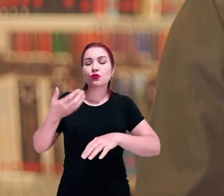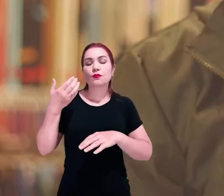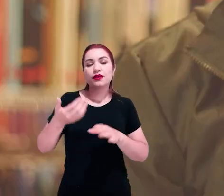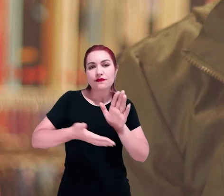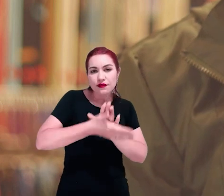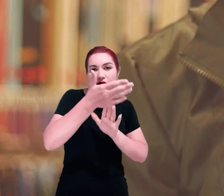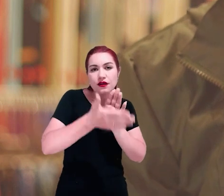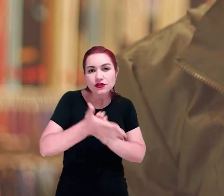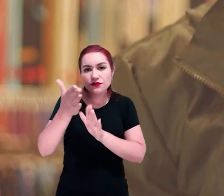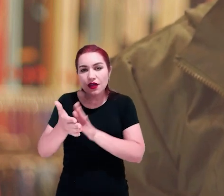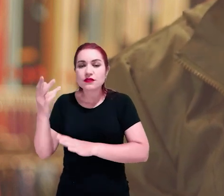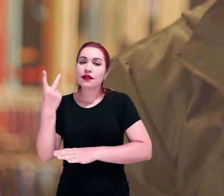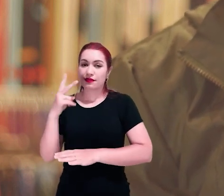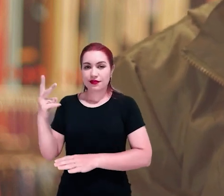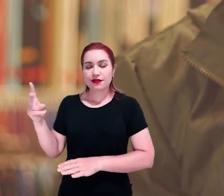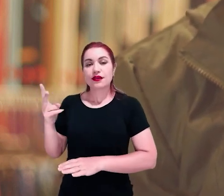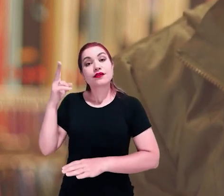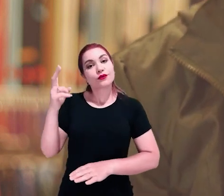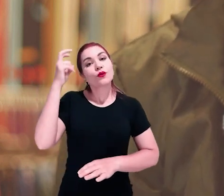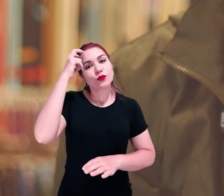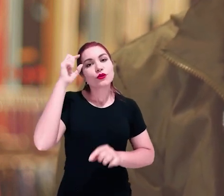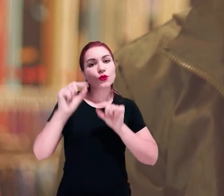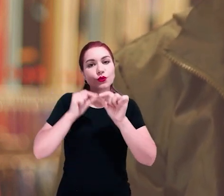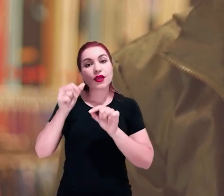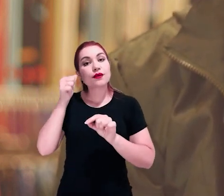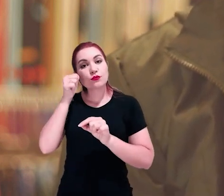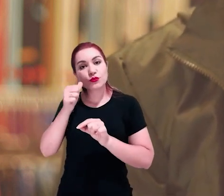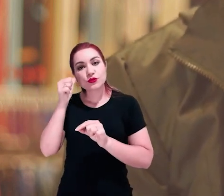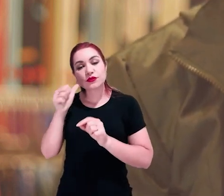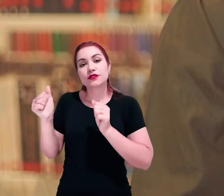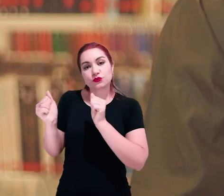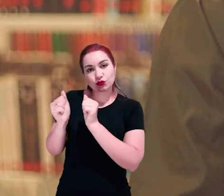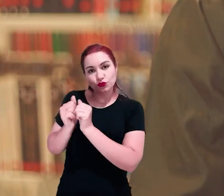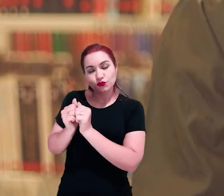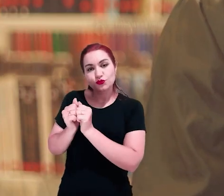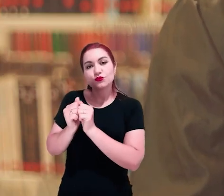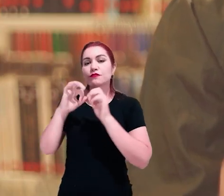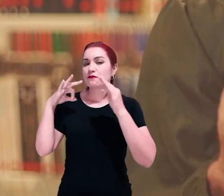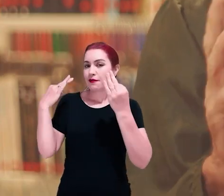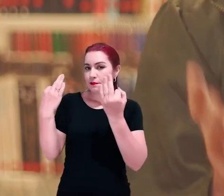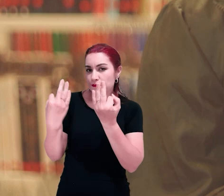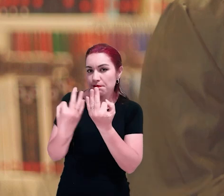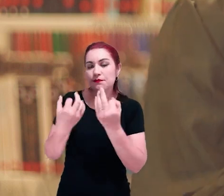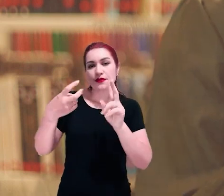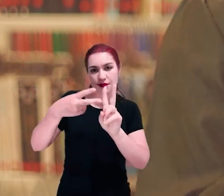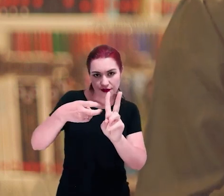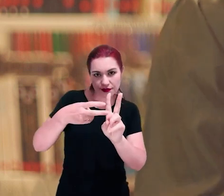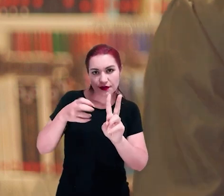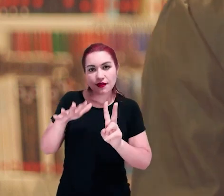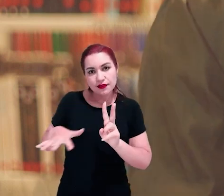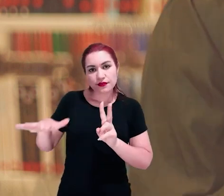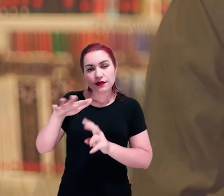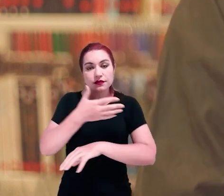com... É um costume indígena das suas mulheres estarem perto. A família indígena, o conceito